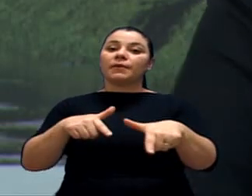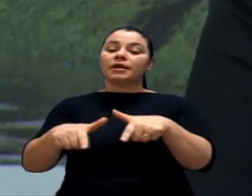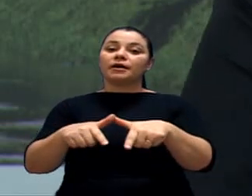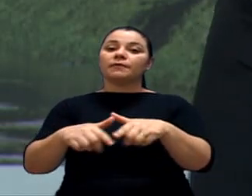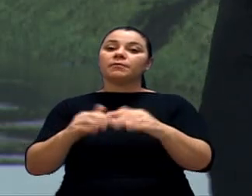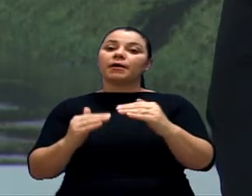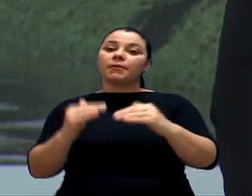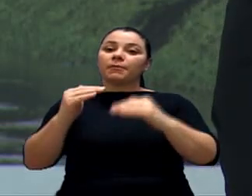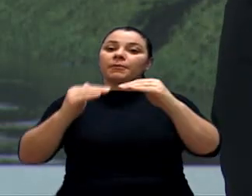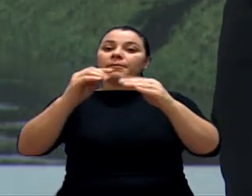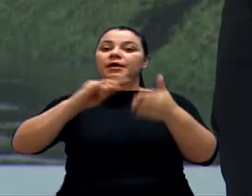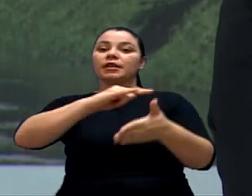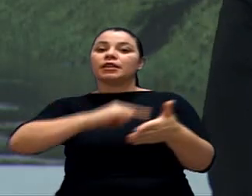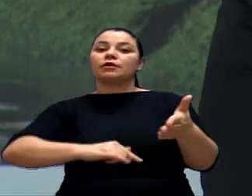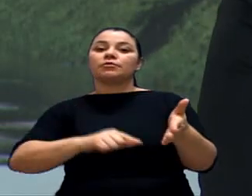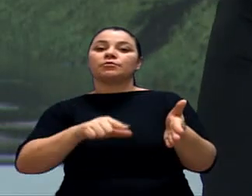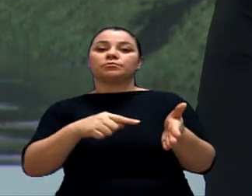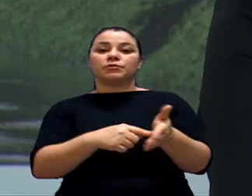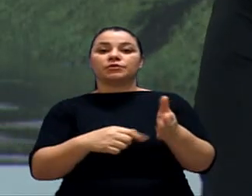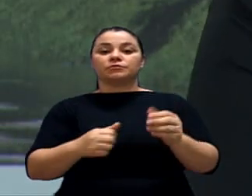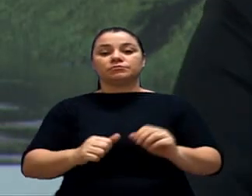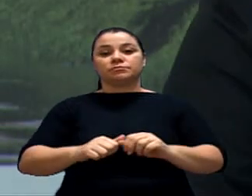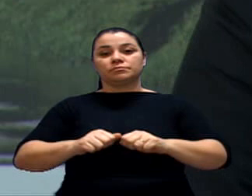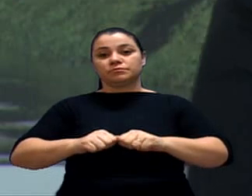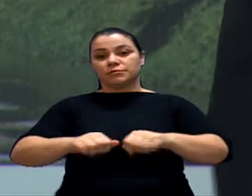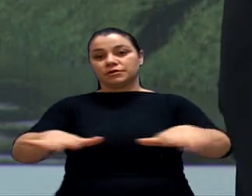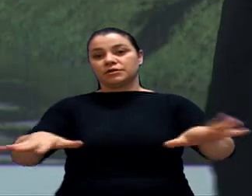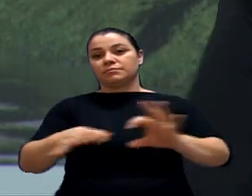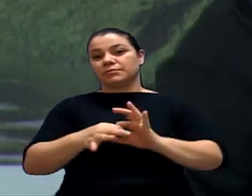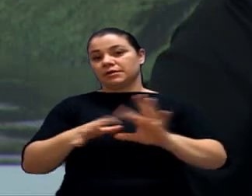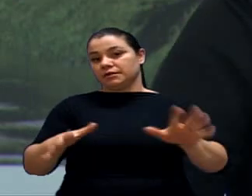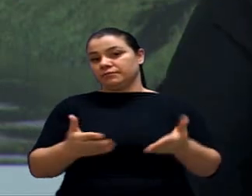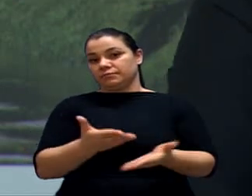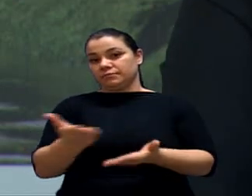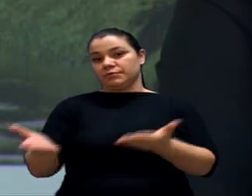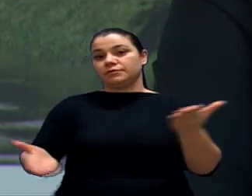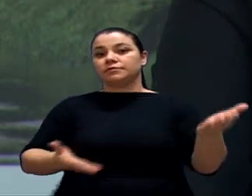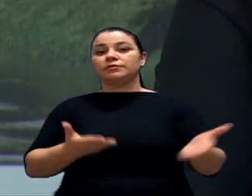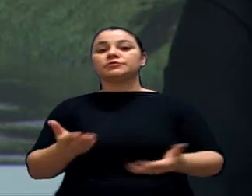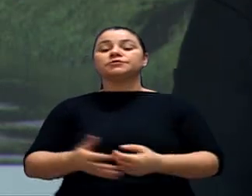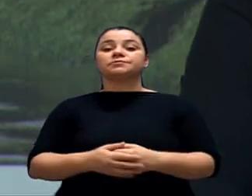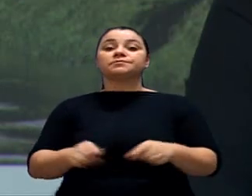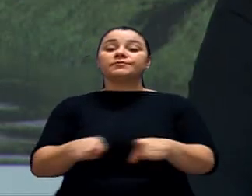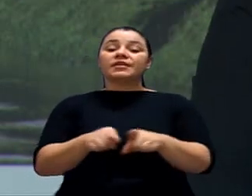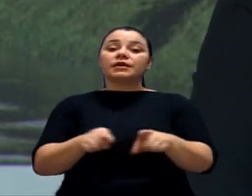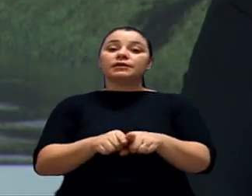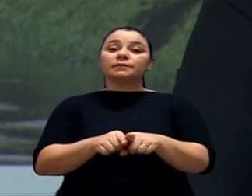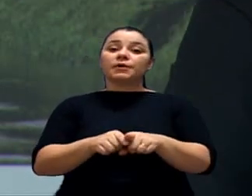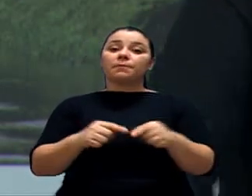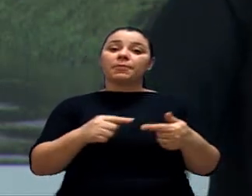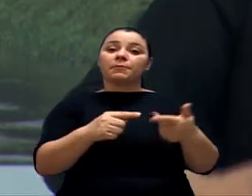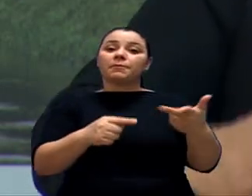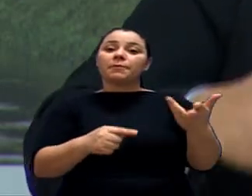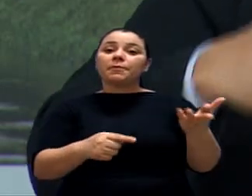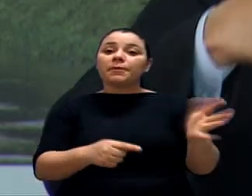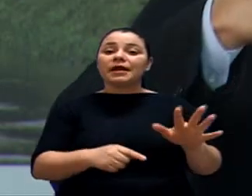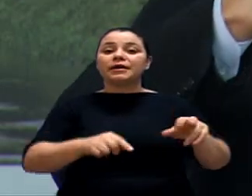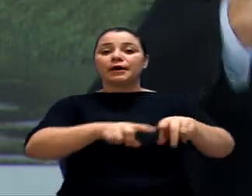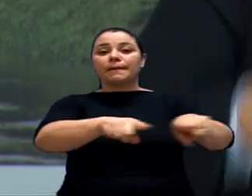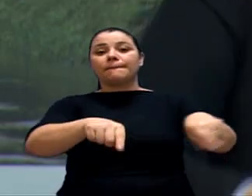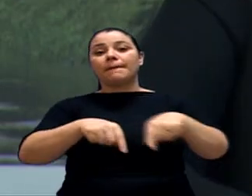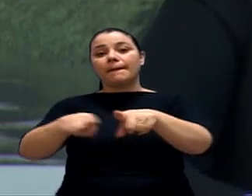para regularizar essas áreas. E também falando sobre regularização, estamos aí com várias áreas que